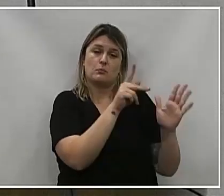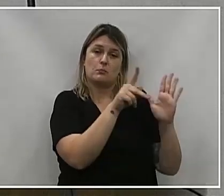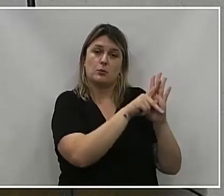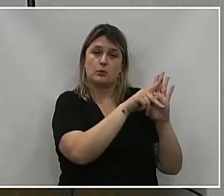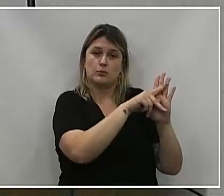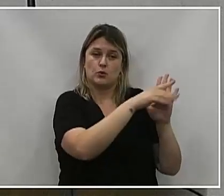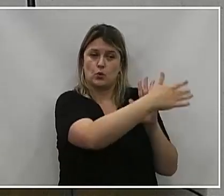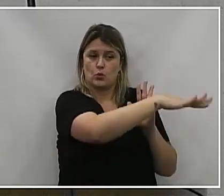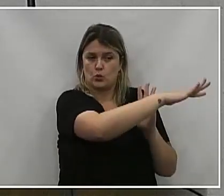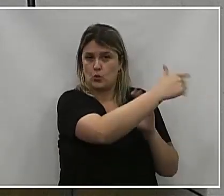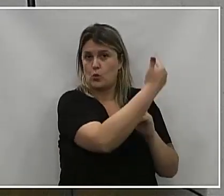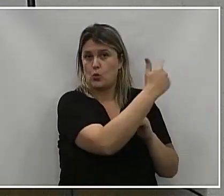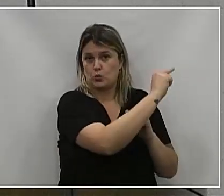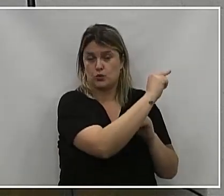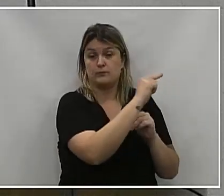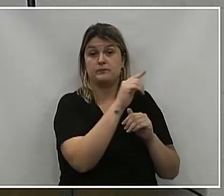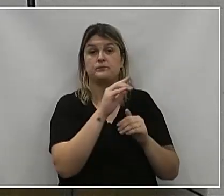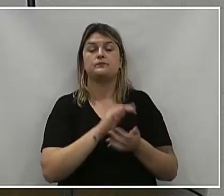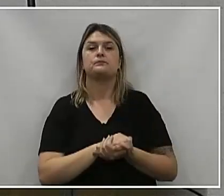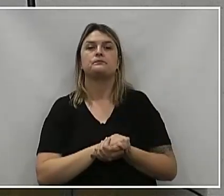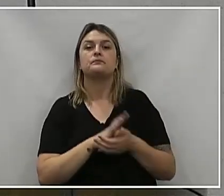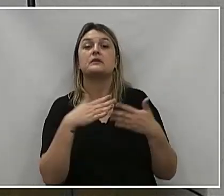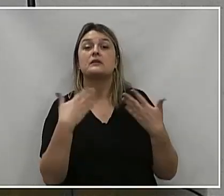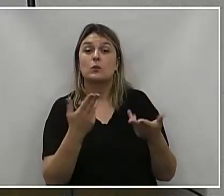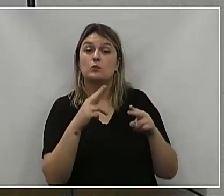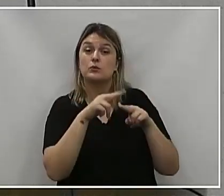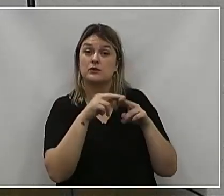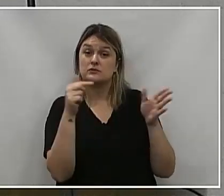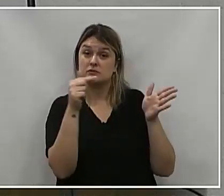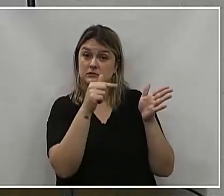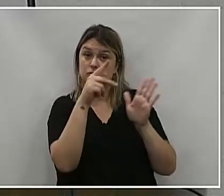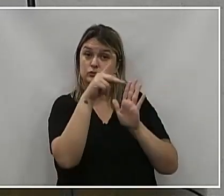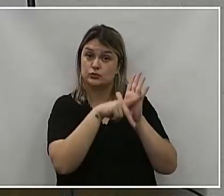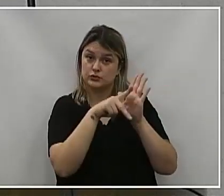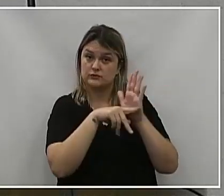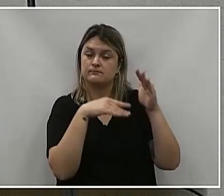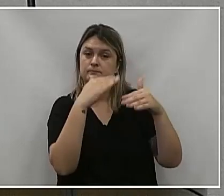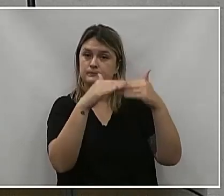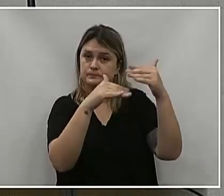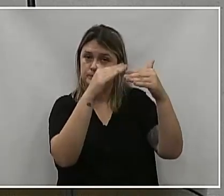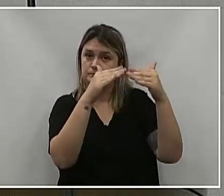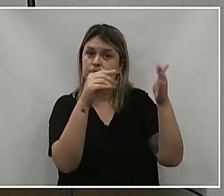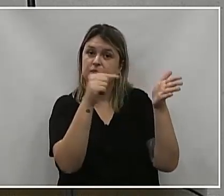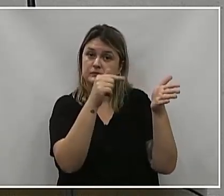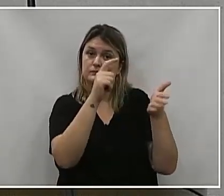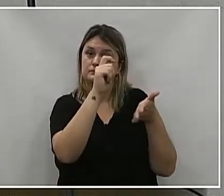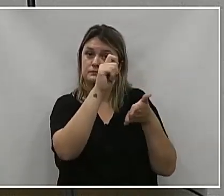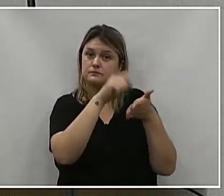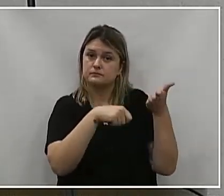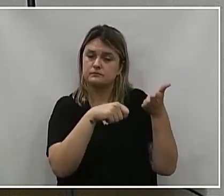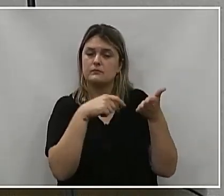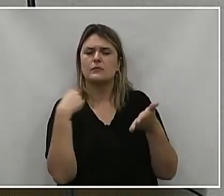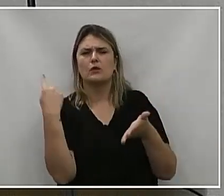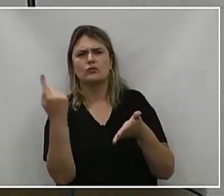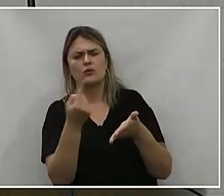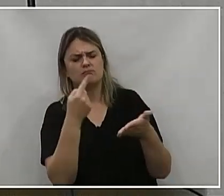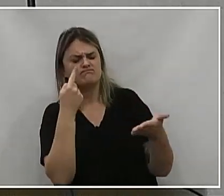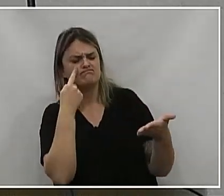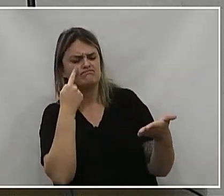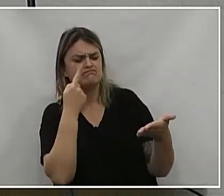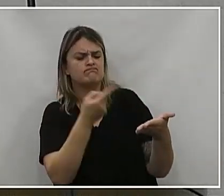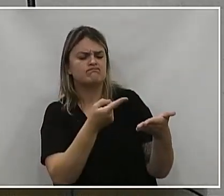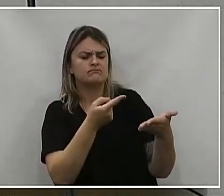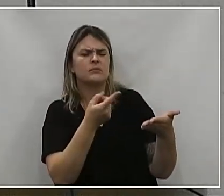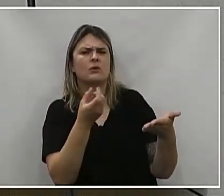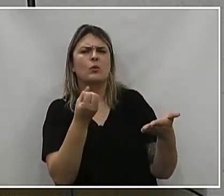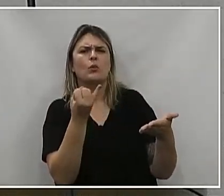a questão monetária. Em face desse projeto que foi desenvolvido, em face desse contrato, a gente entrou no